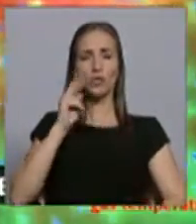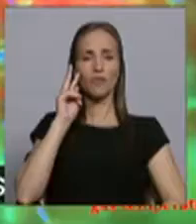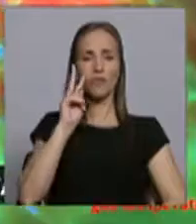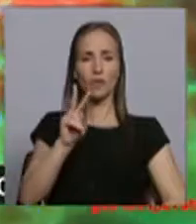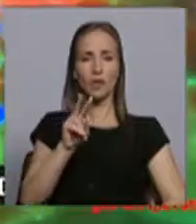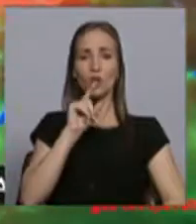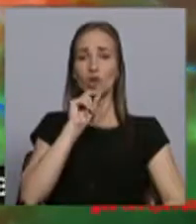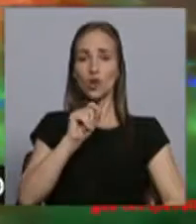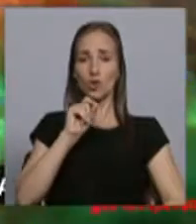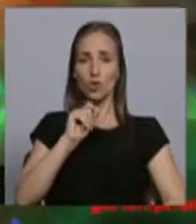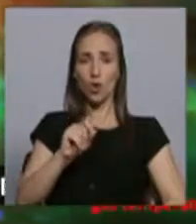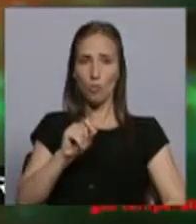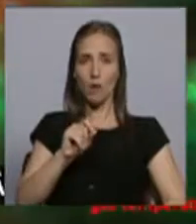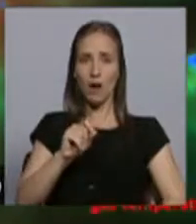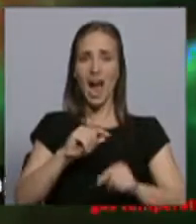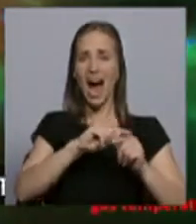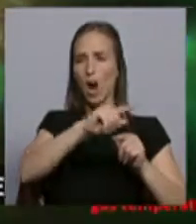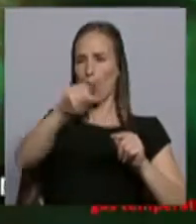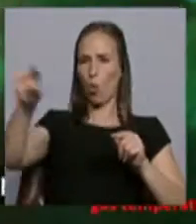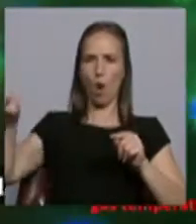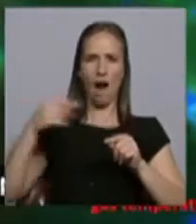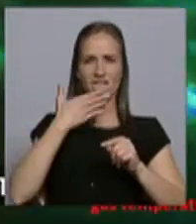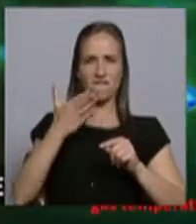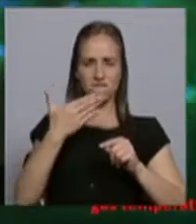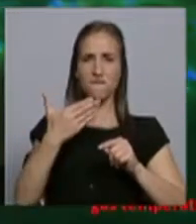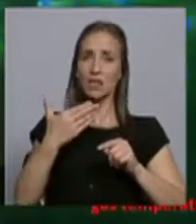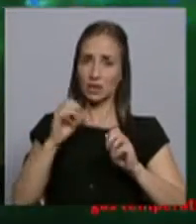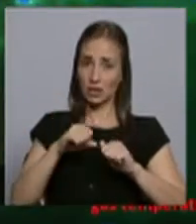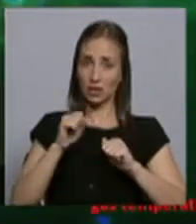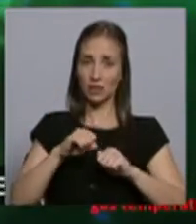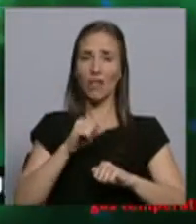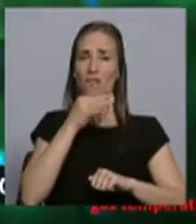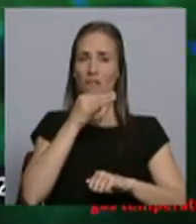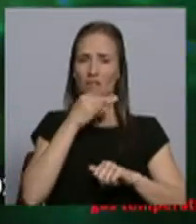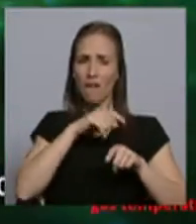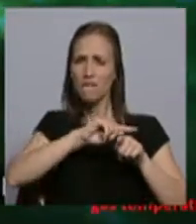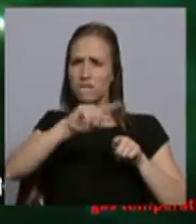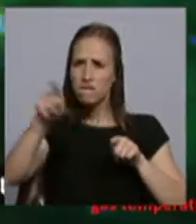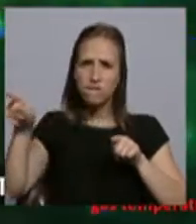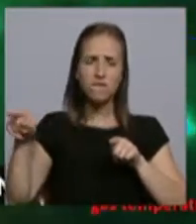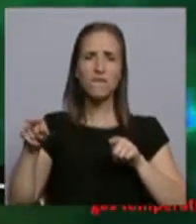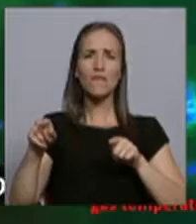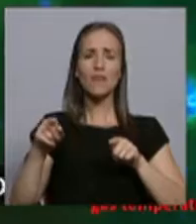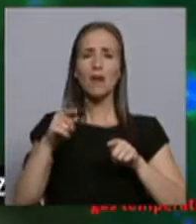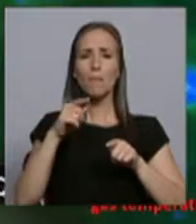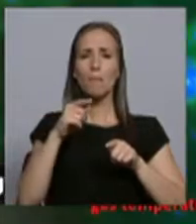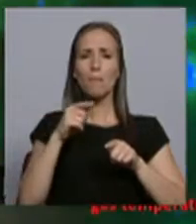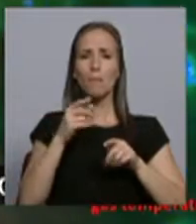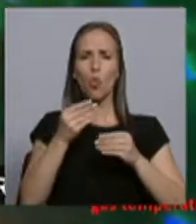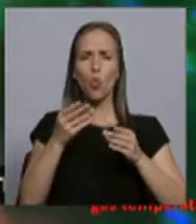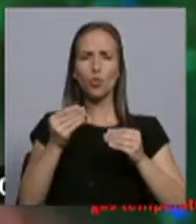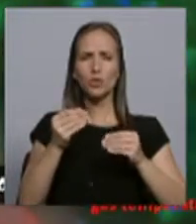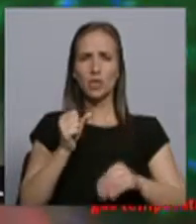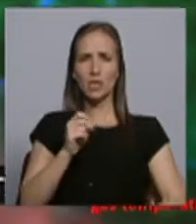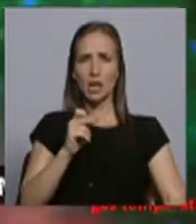arco gigante. Sim, Daniel, é mesmo gigante. Estamos a falar de uma espécie de um comboiozinho de muitas galáxias, de muito